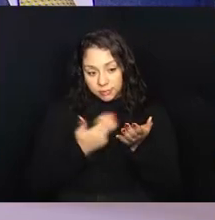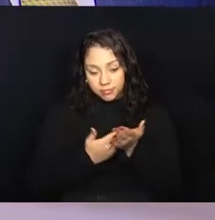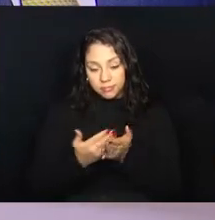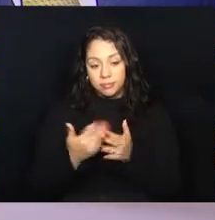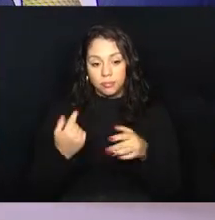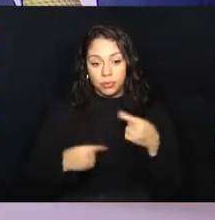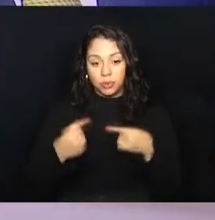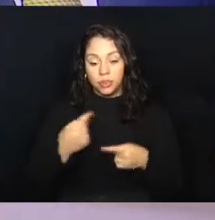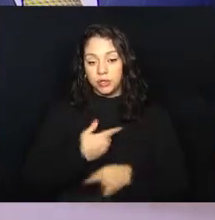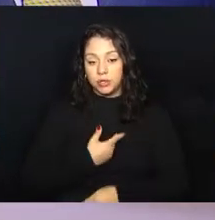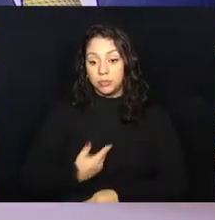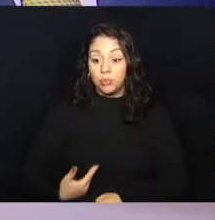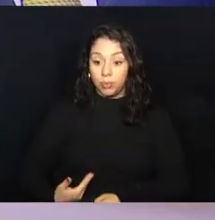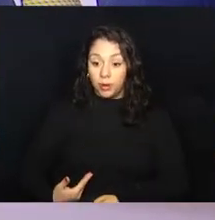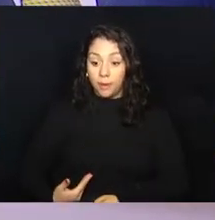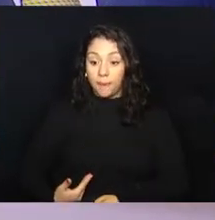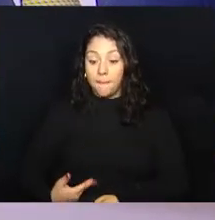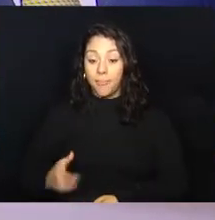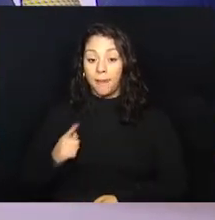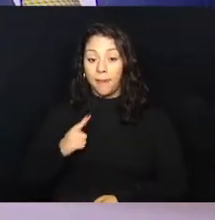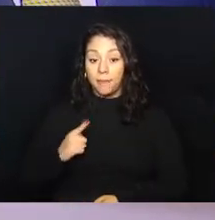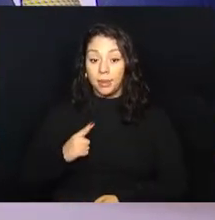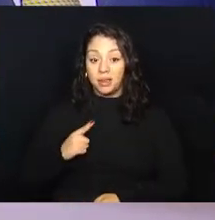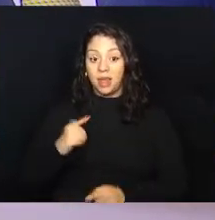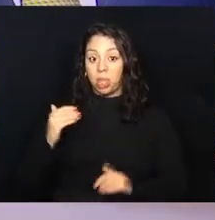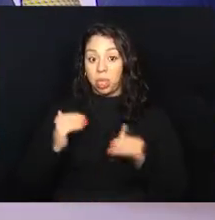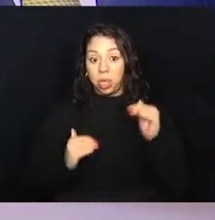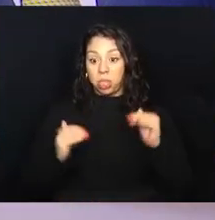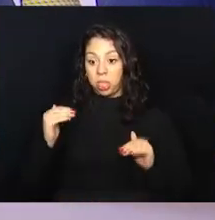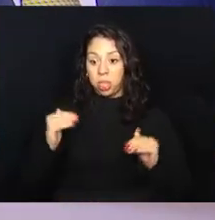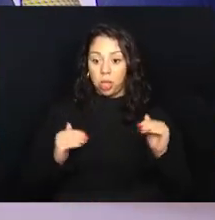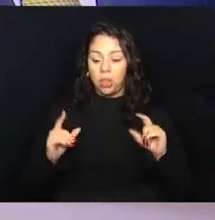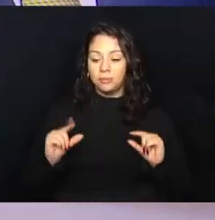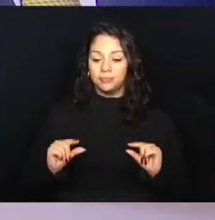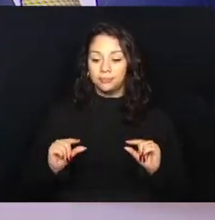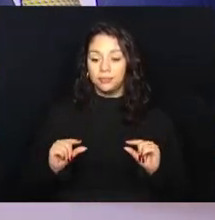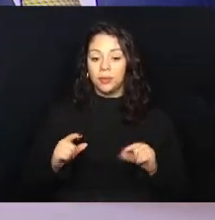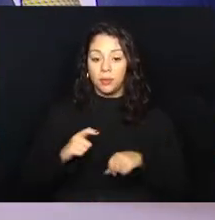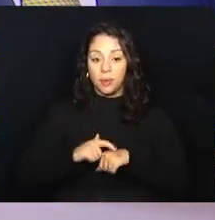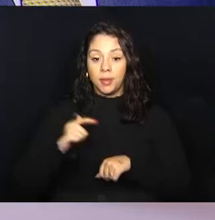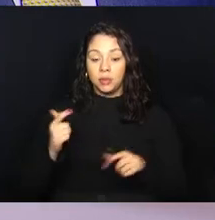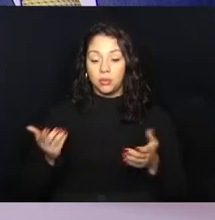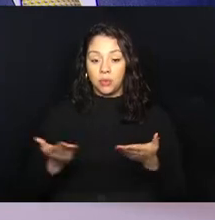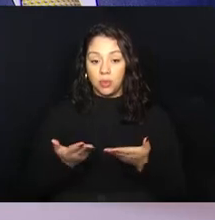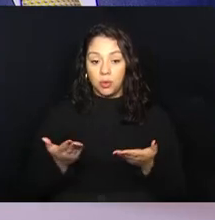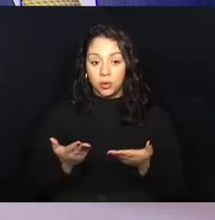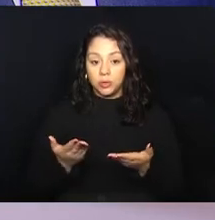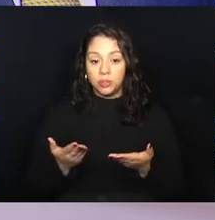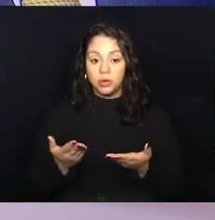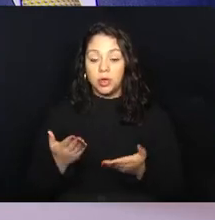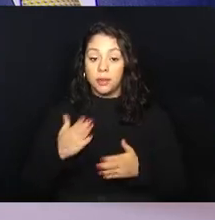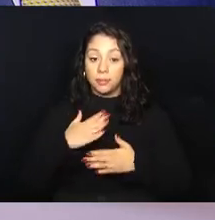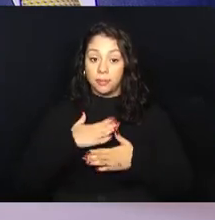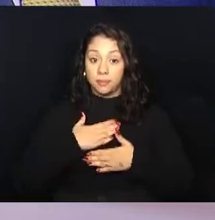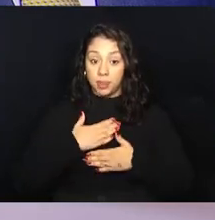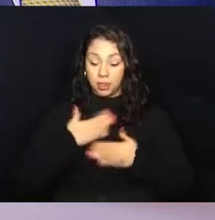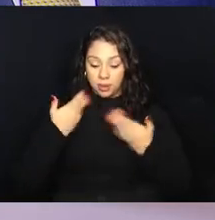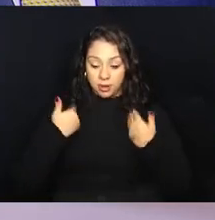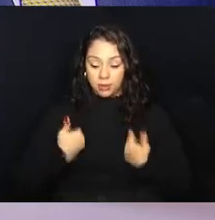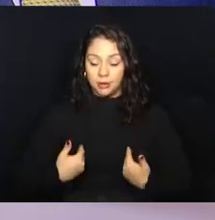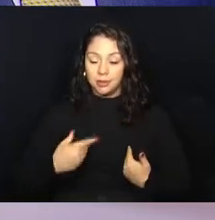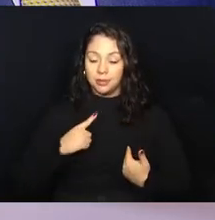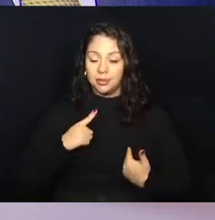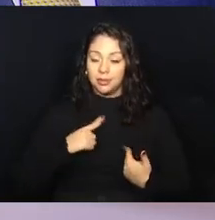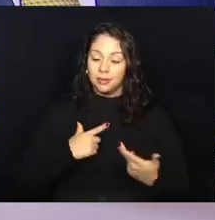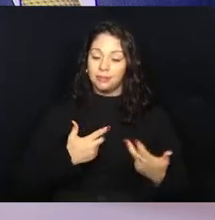implantar políticas públicas para que haja menos desigualdade e o momento como hoje acaba da minha